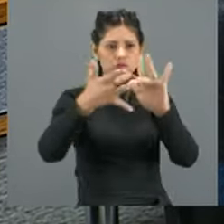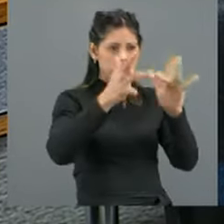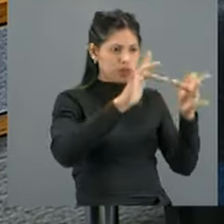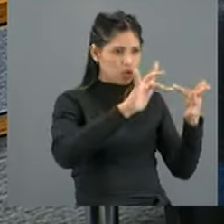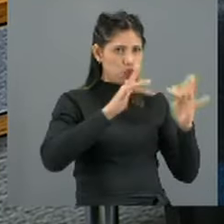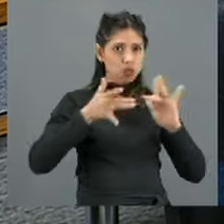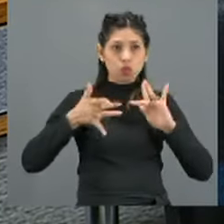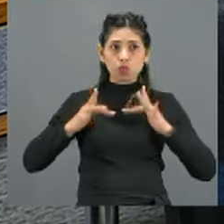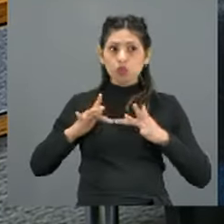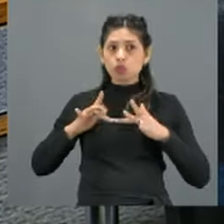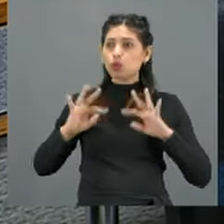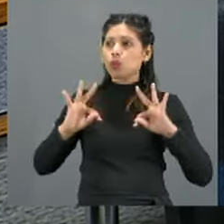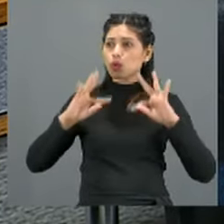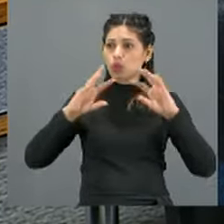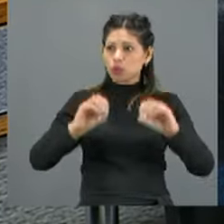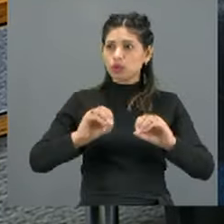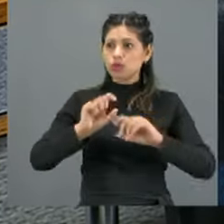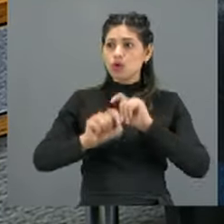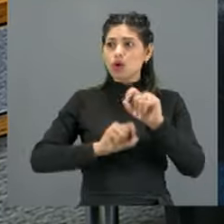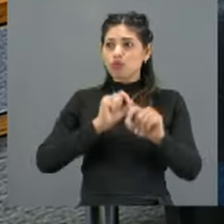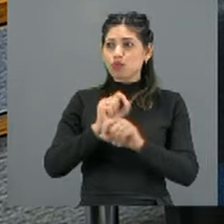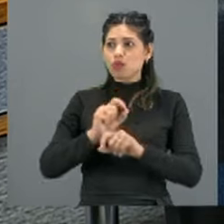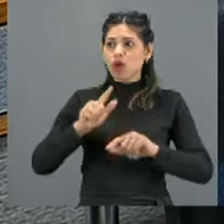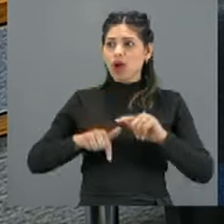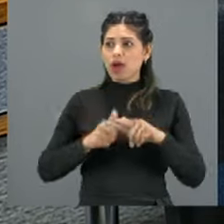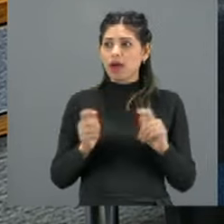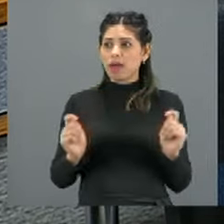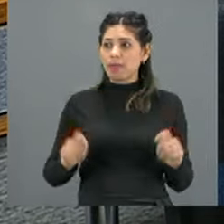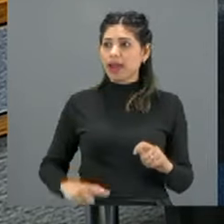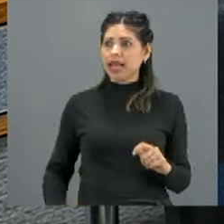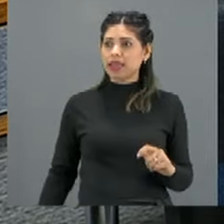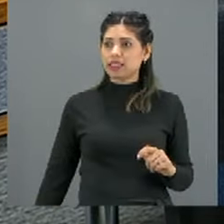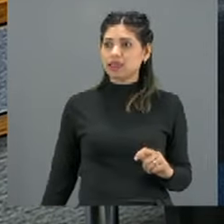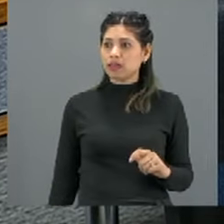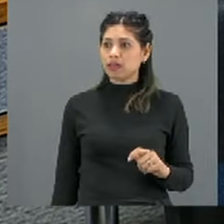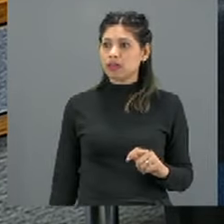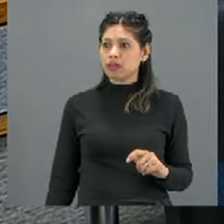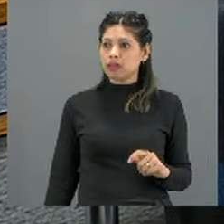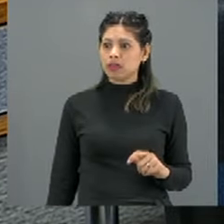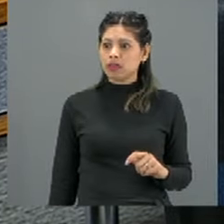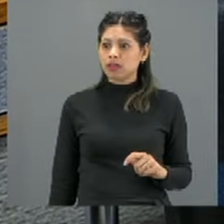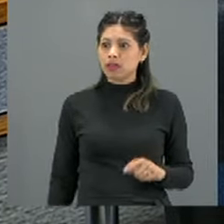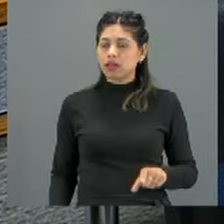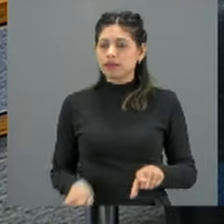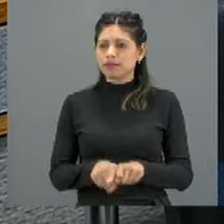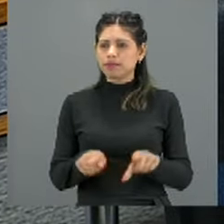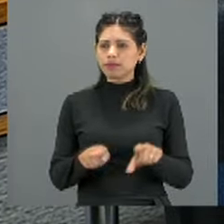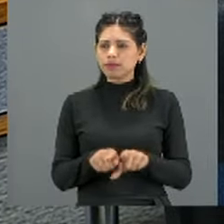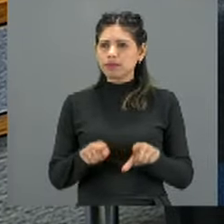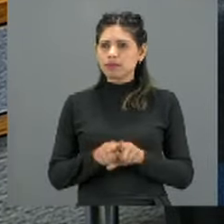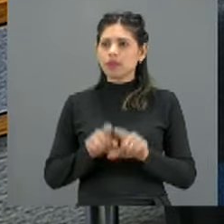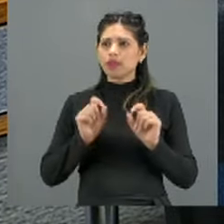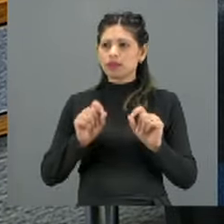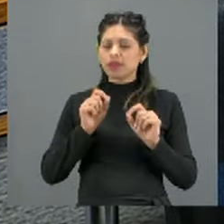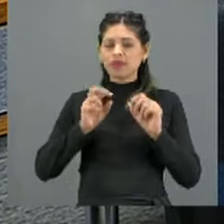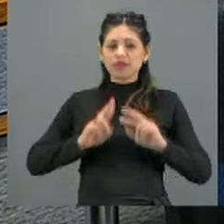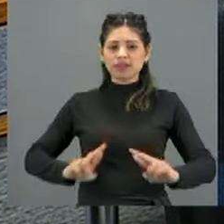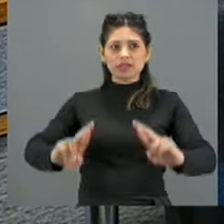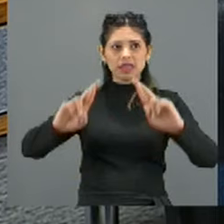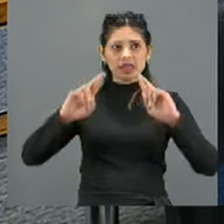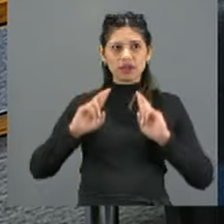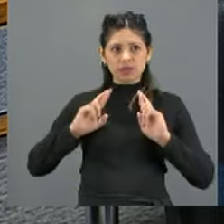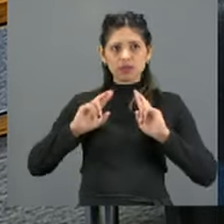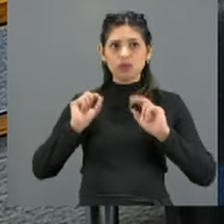o primeiro entendimento é respeitar a cultura de cada etnia. Você respeitando o que cada